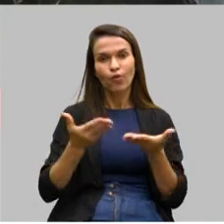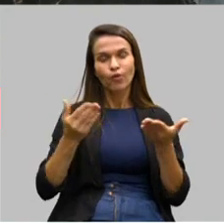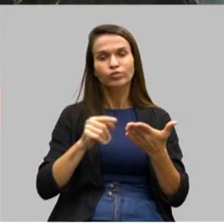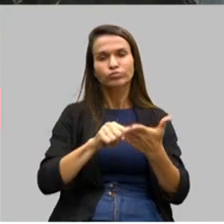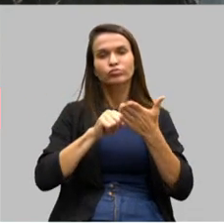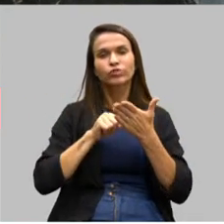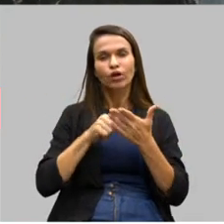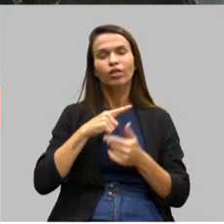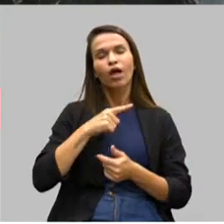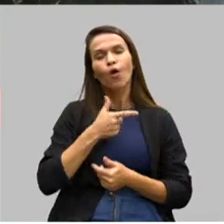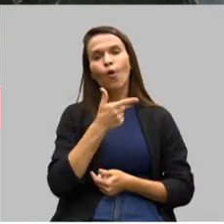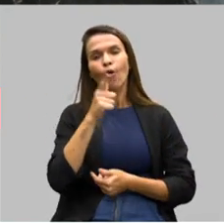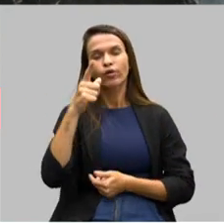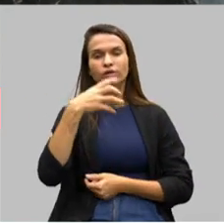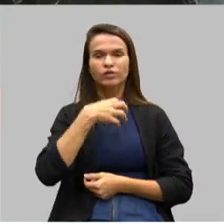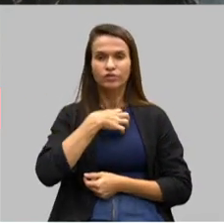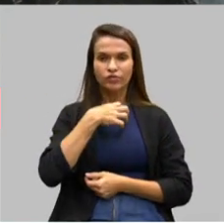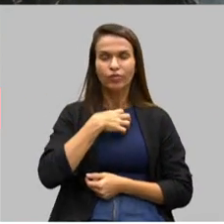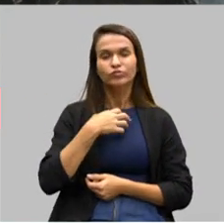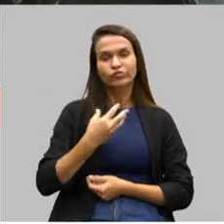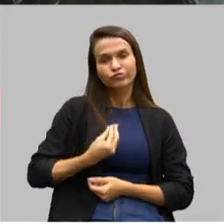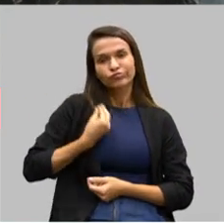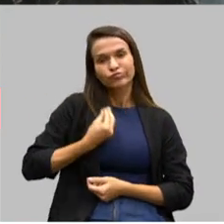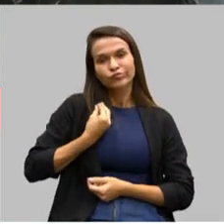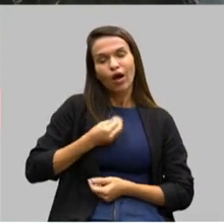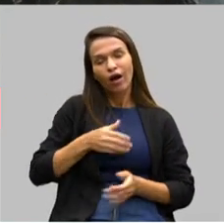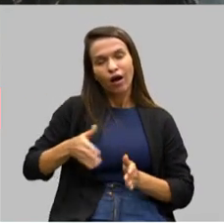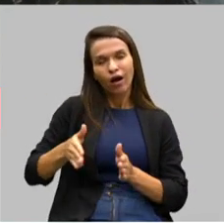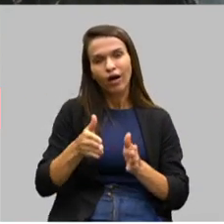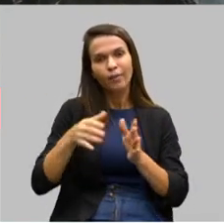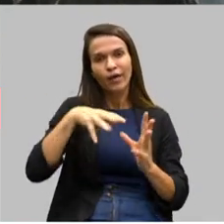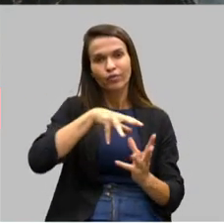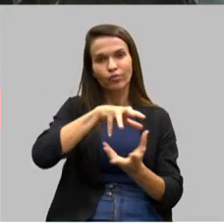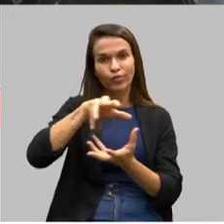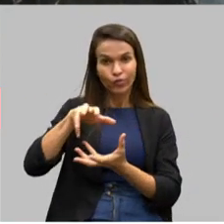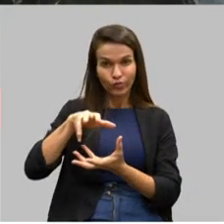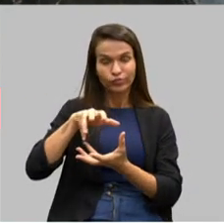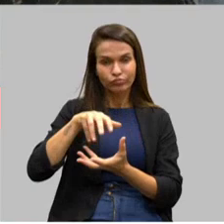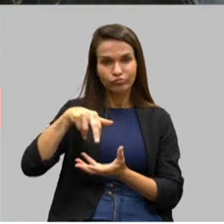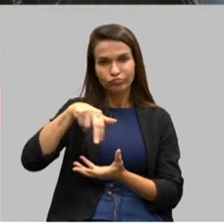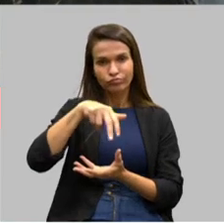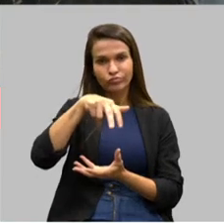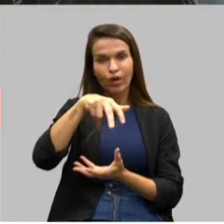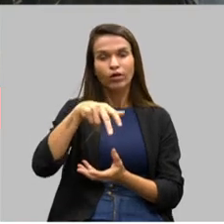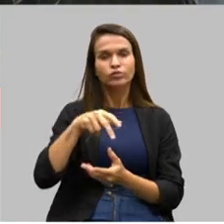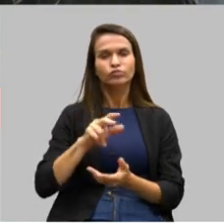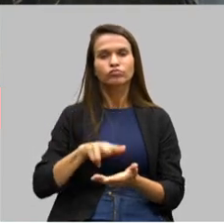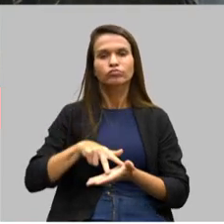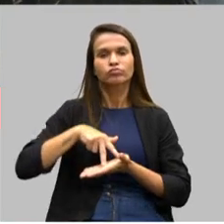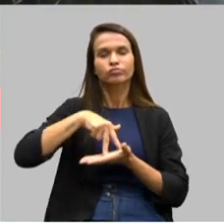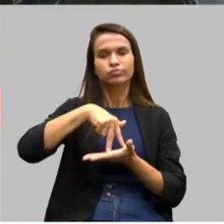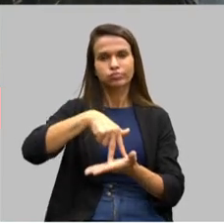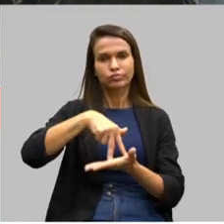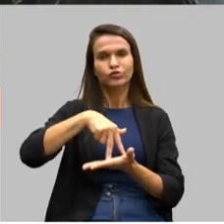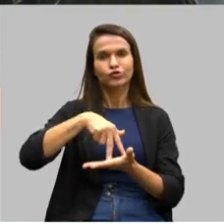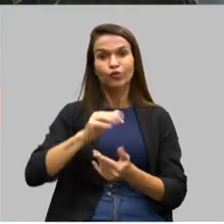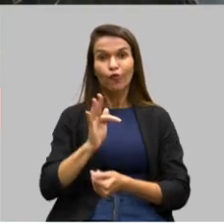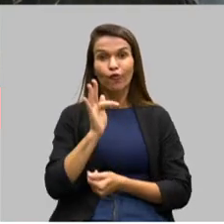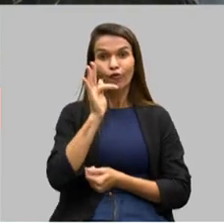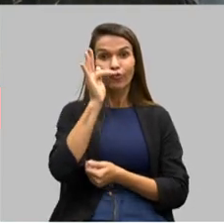existem outras formas de existir e caminhar no mundo. Que sejamos protagonistas de um